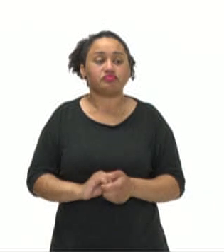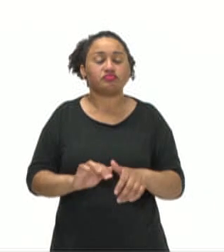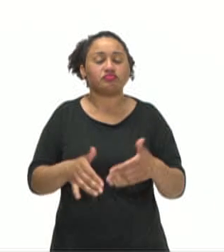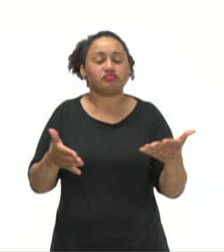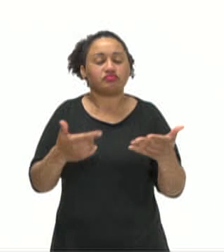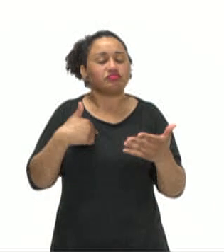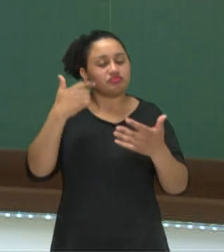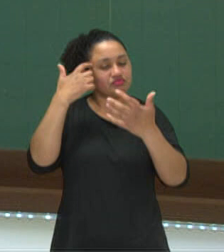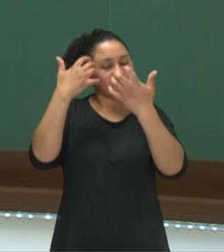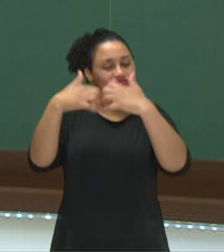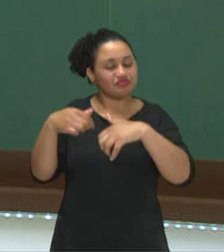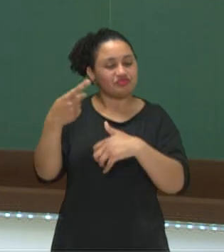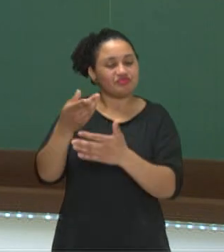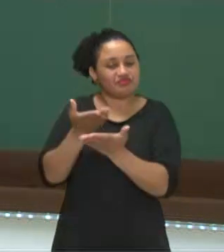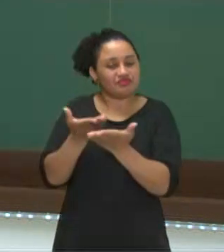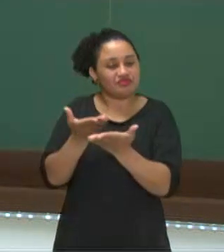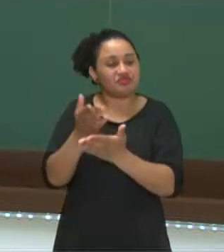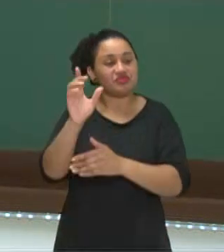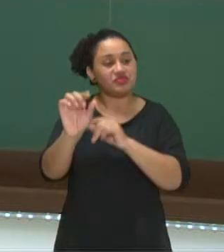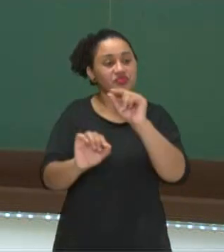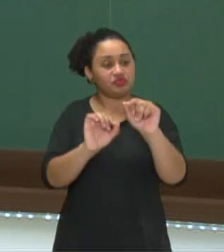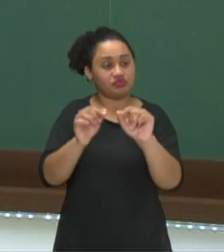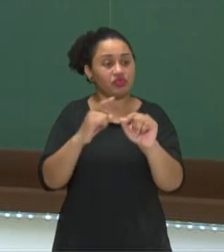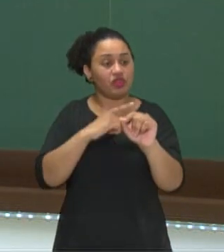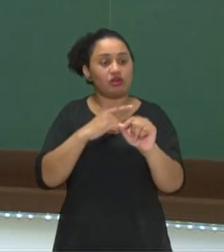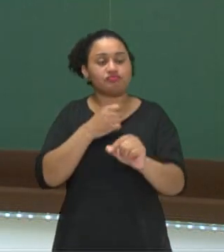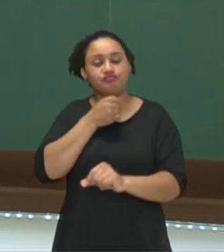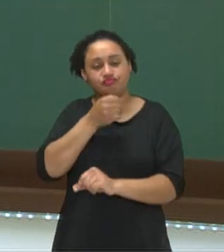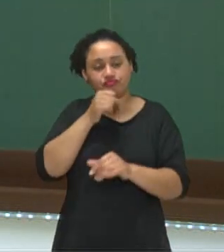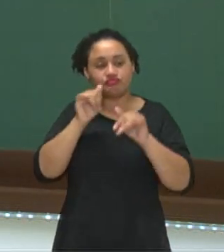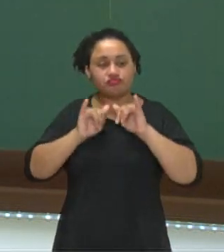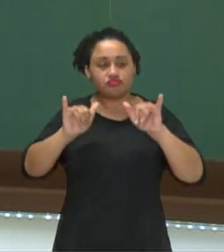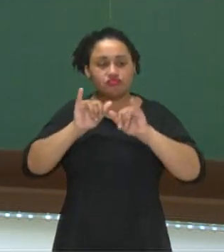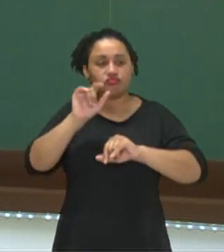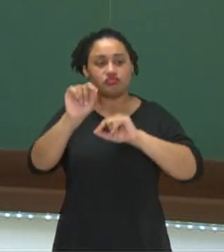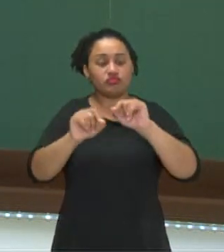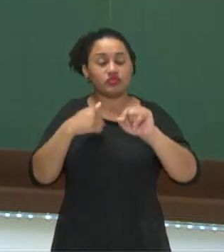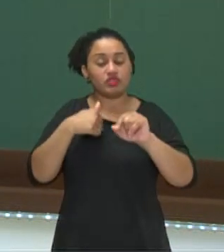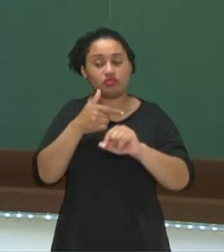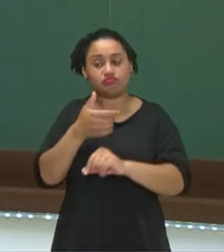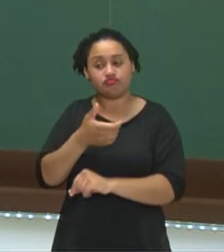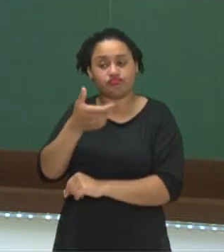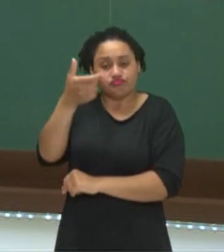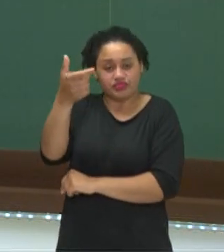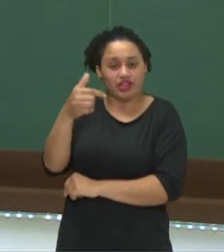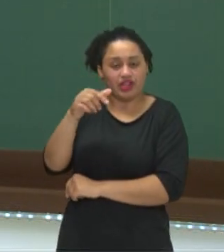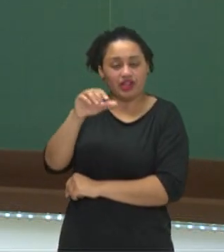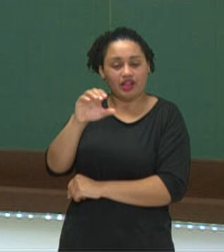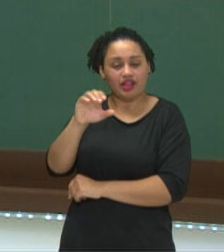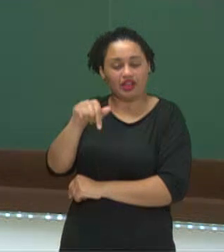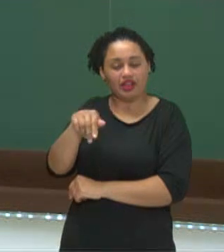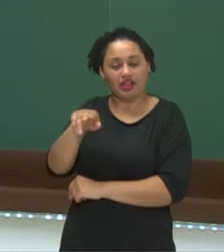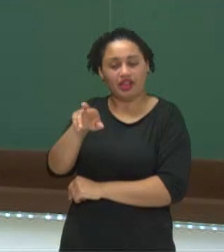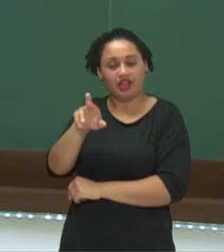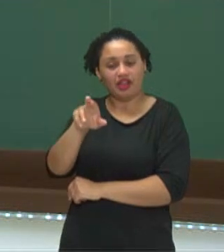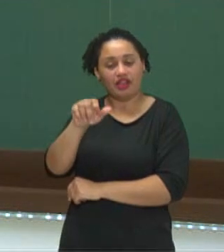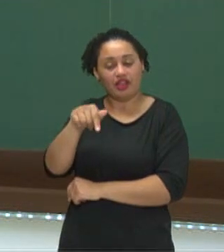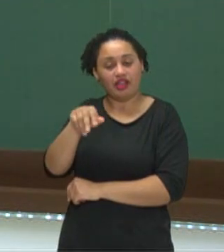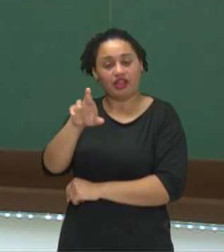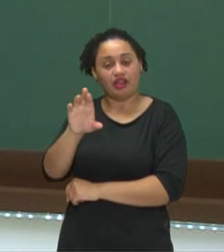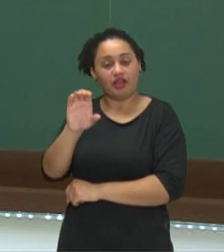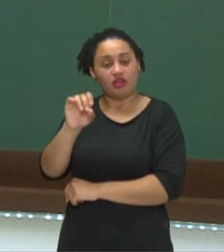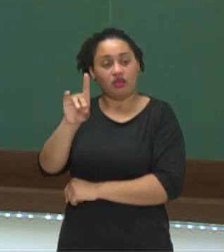Vamos pensar um pouquinho sobre a aula? Tem uma reportagem aqui, se você acessar o QR Code com o celular, vai ter todo o